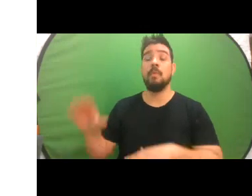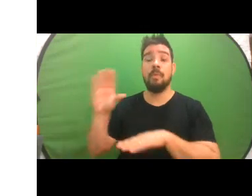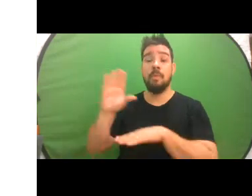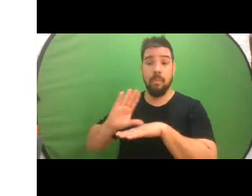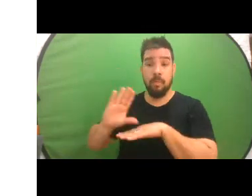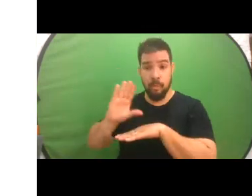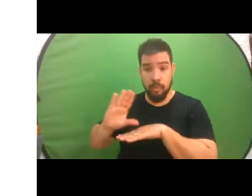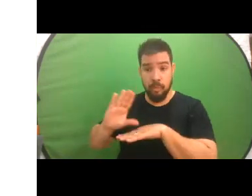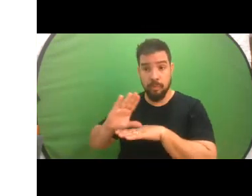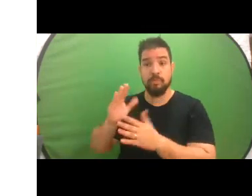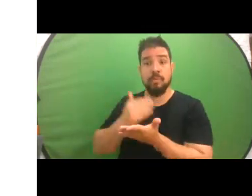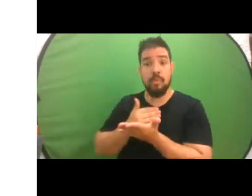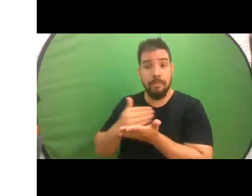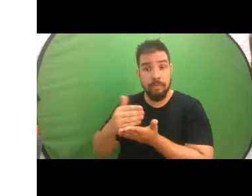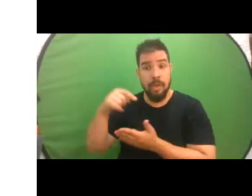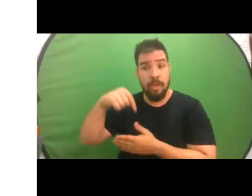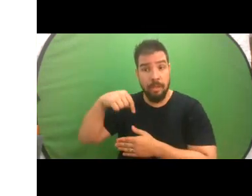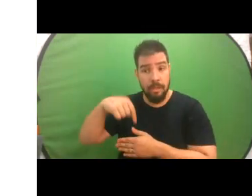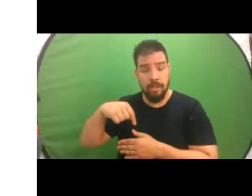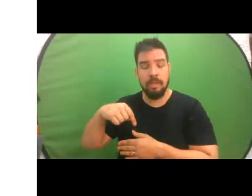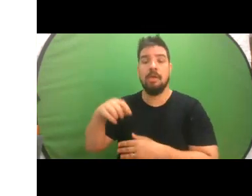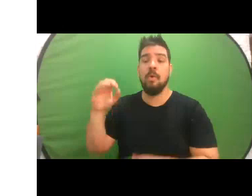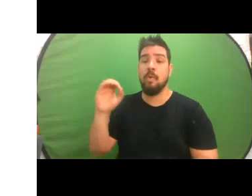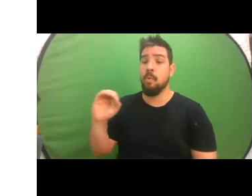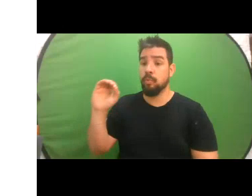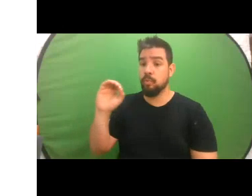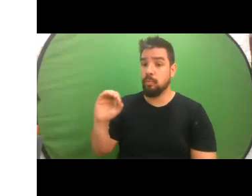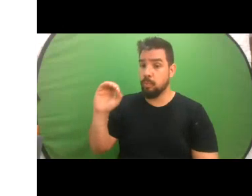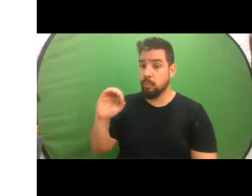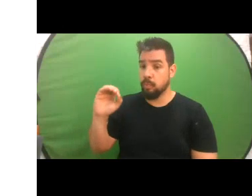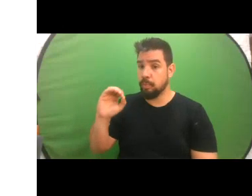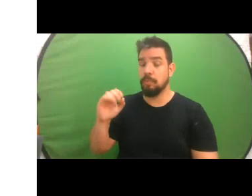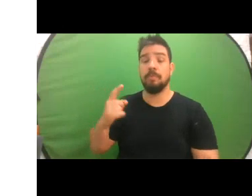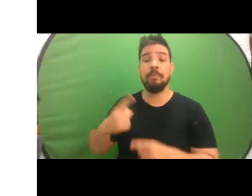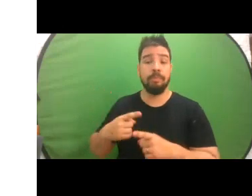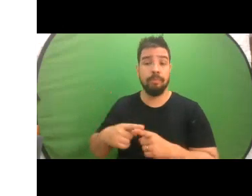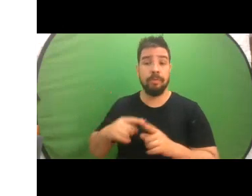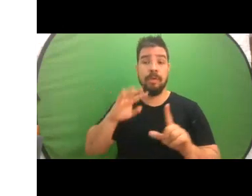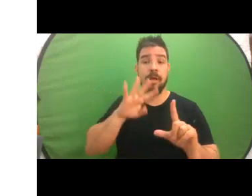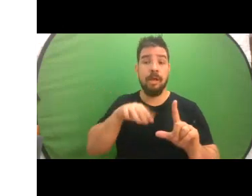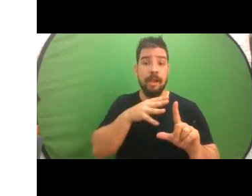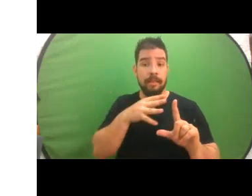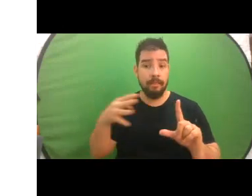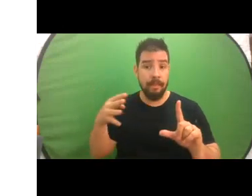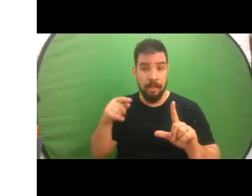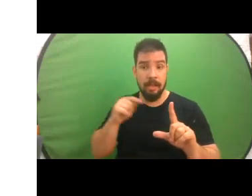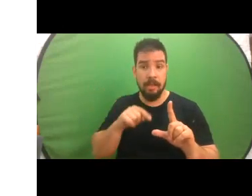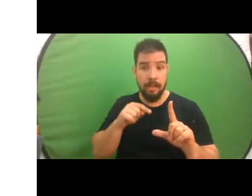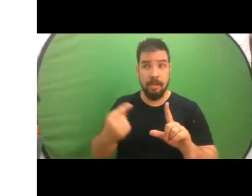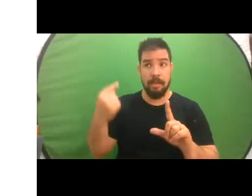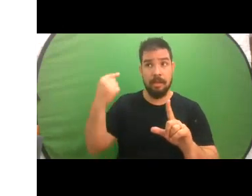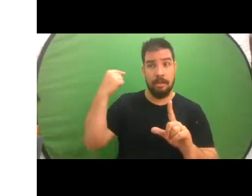em outubro porque havia um calendário para iniciar naquele